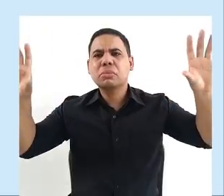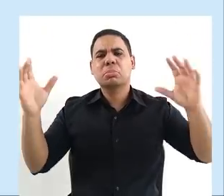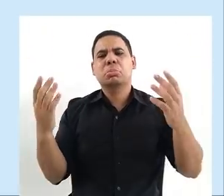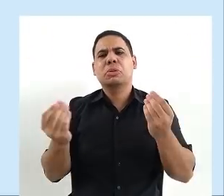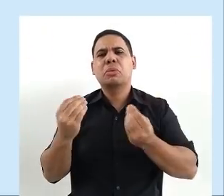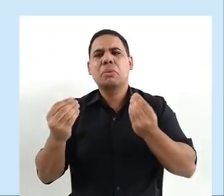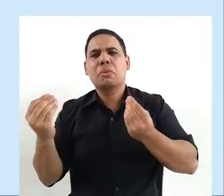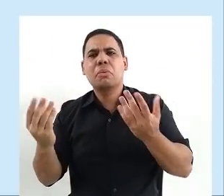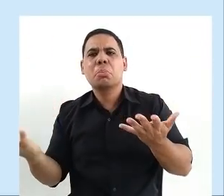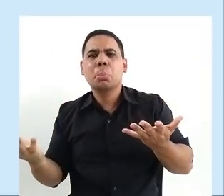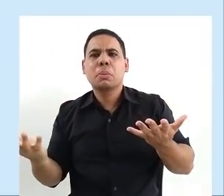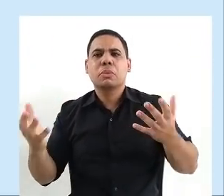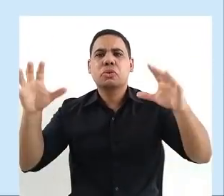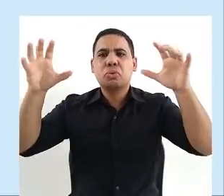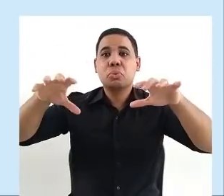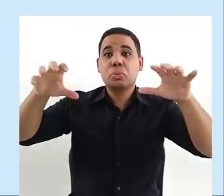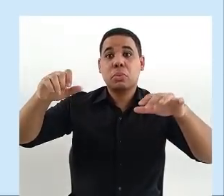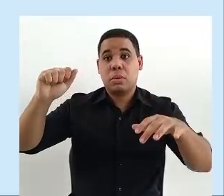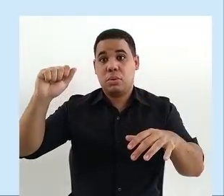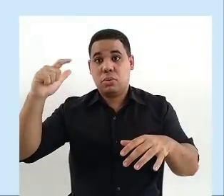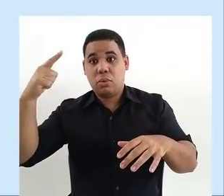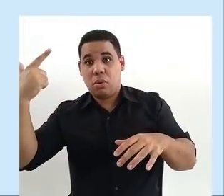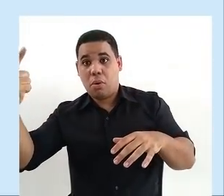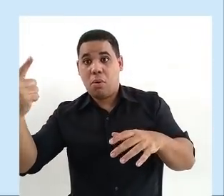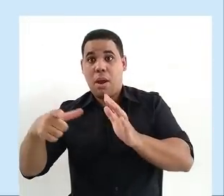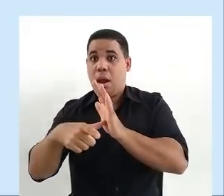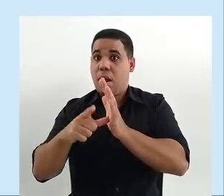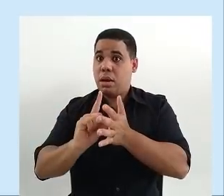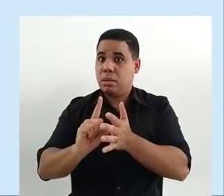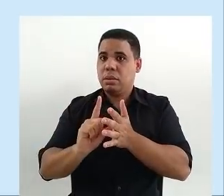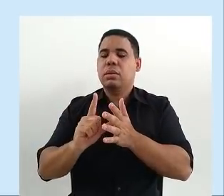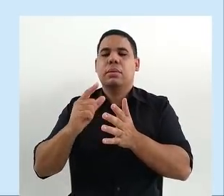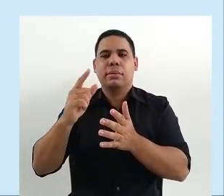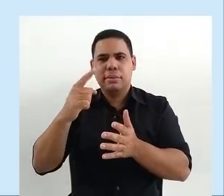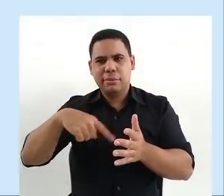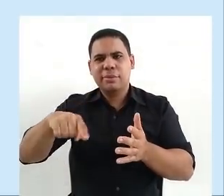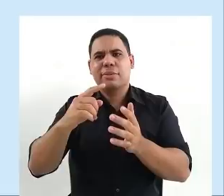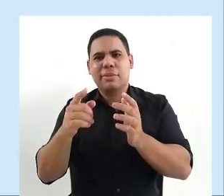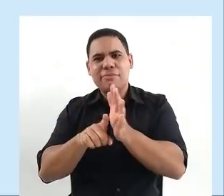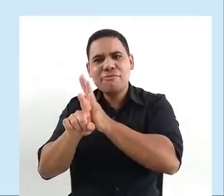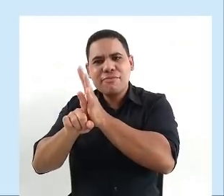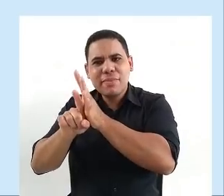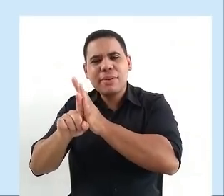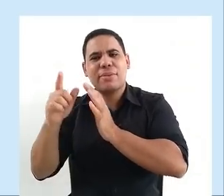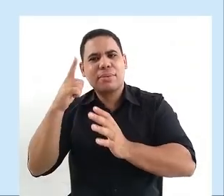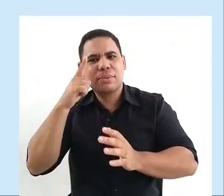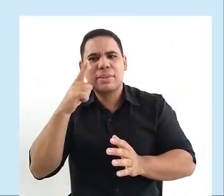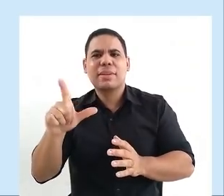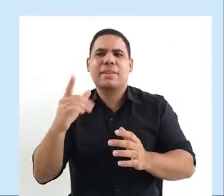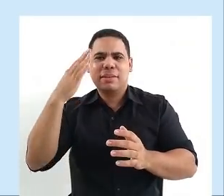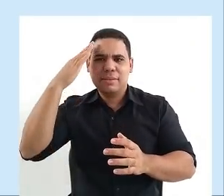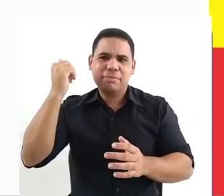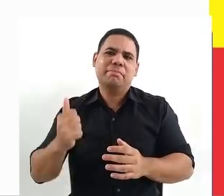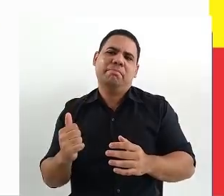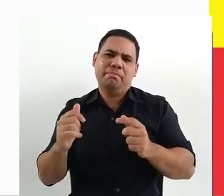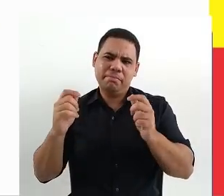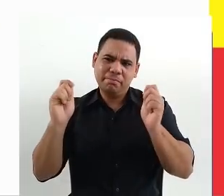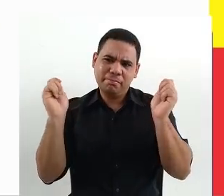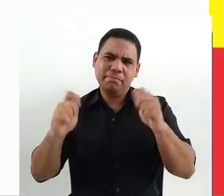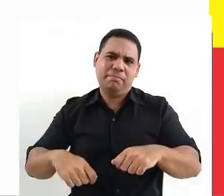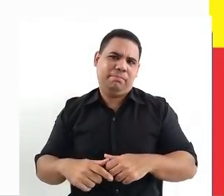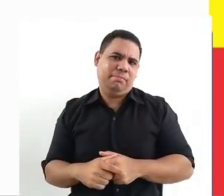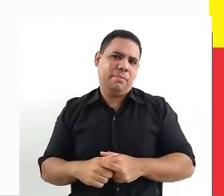do acaso, da probabilidade, do que ele estuda, de uma estimativa de tempo que pode ser que venha a ocorrer ou não.